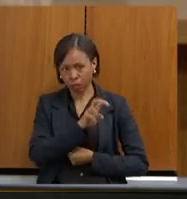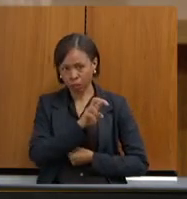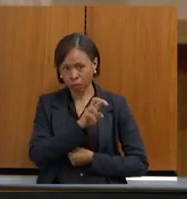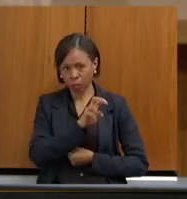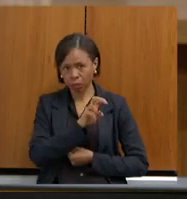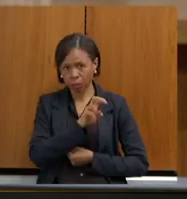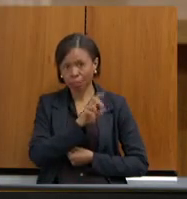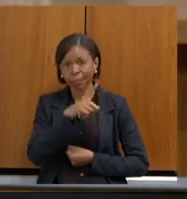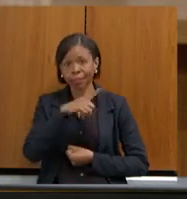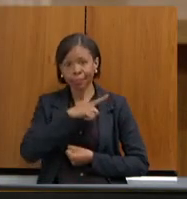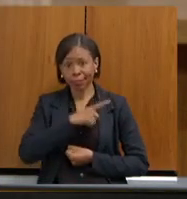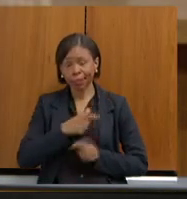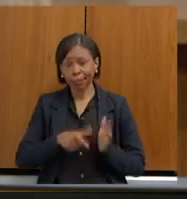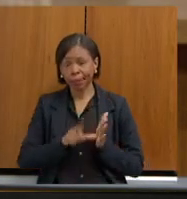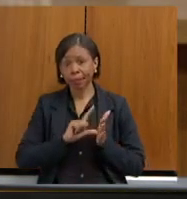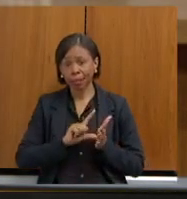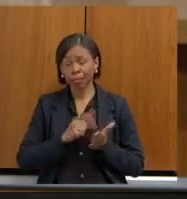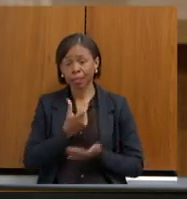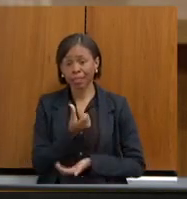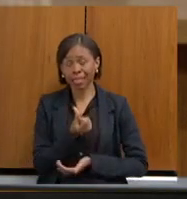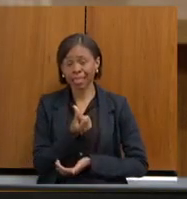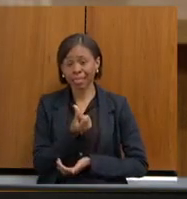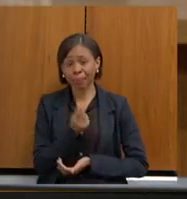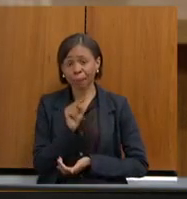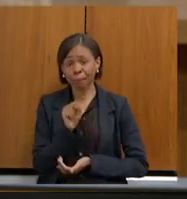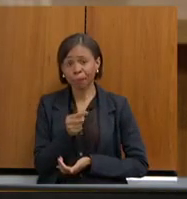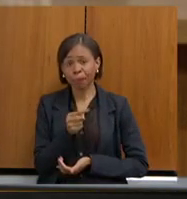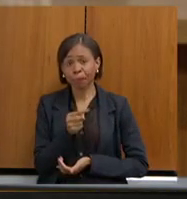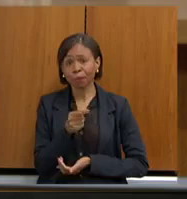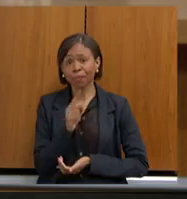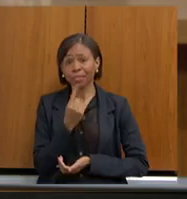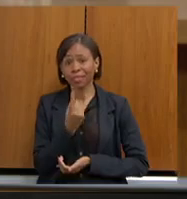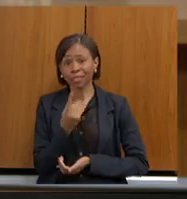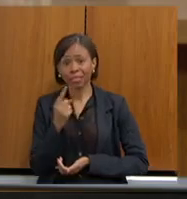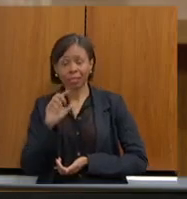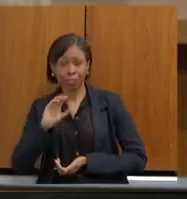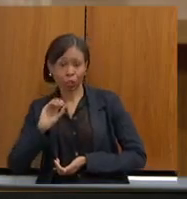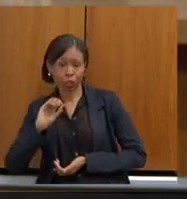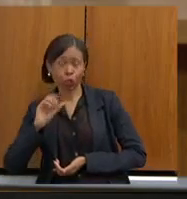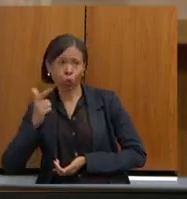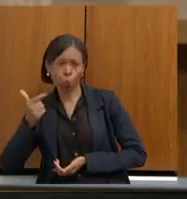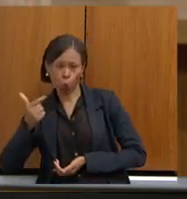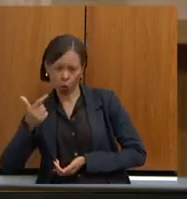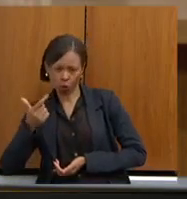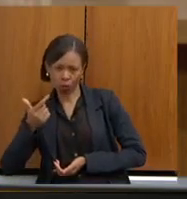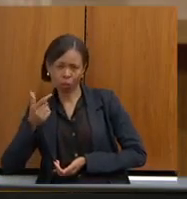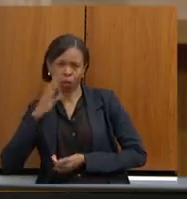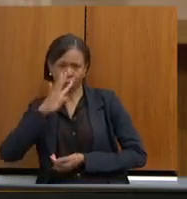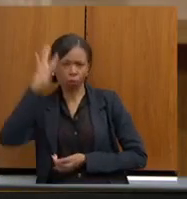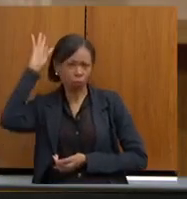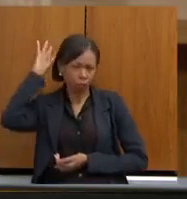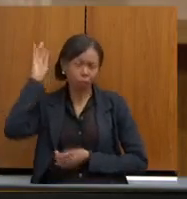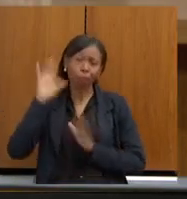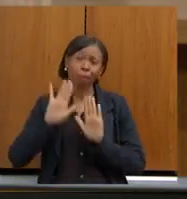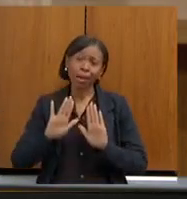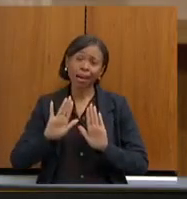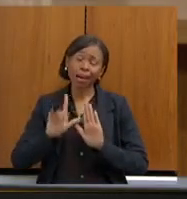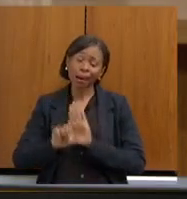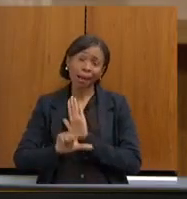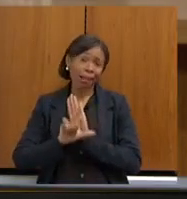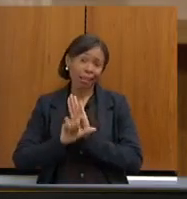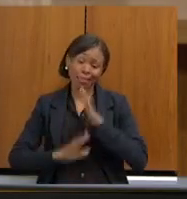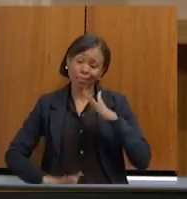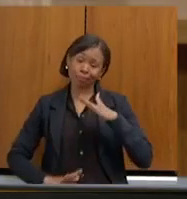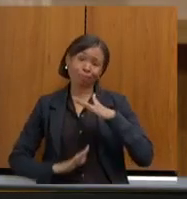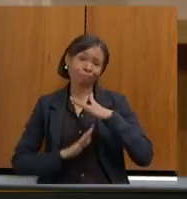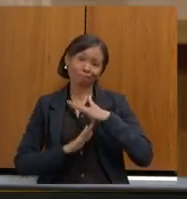6112 Bombeiros Militares estão a questão da lei de responsabilidade fiscal e os limites são impostos nós não